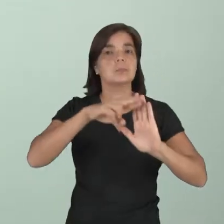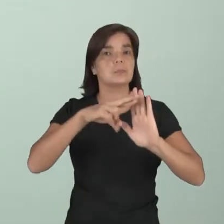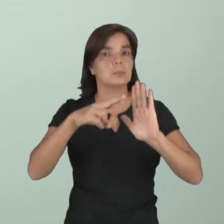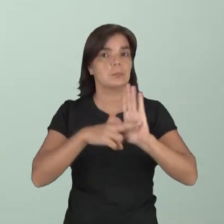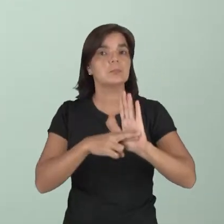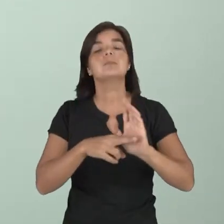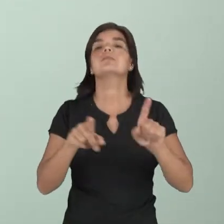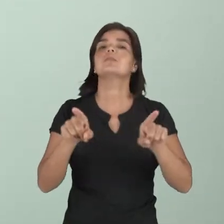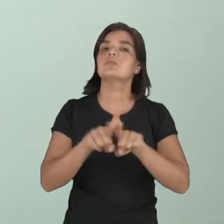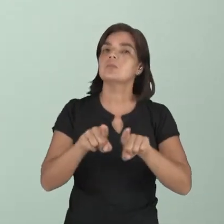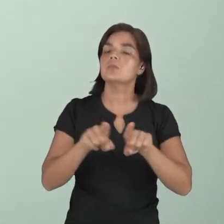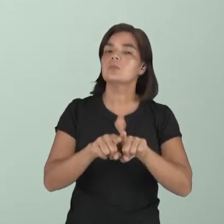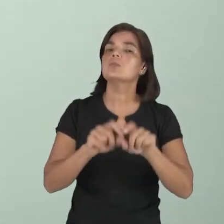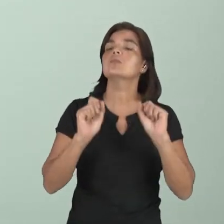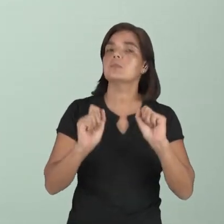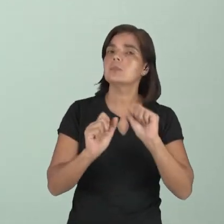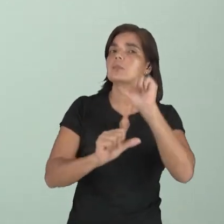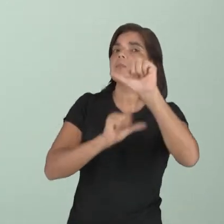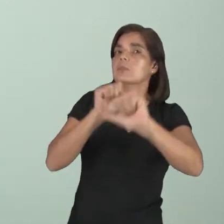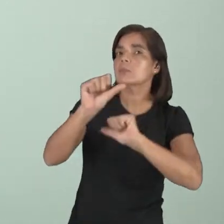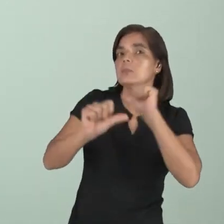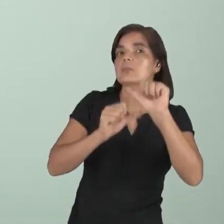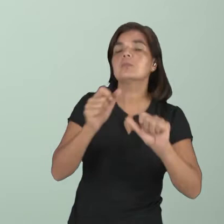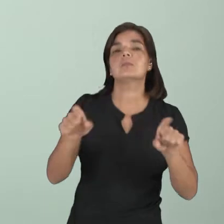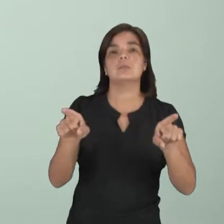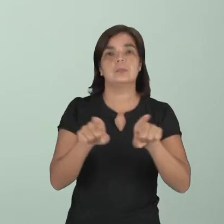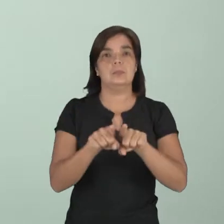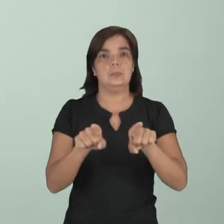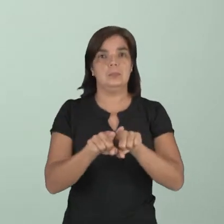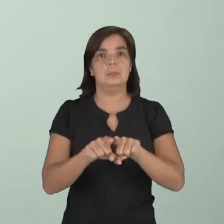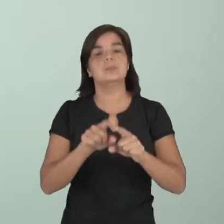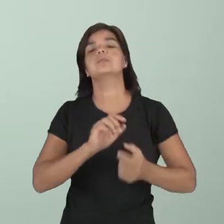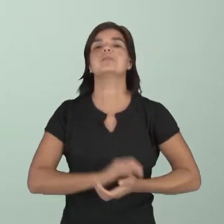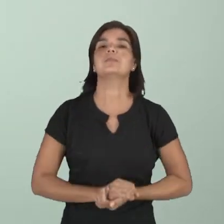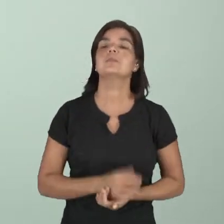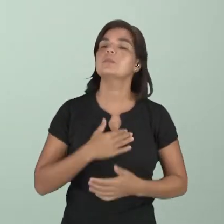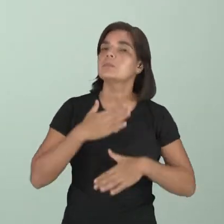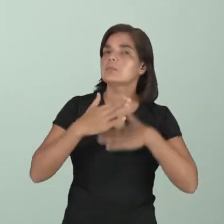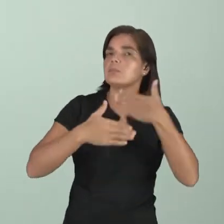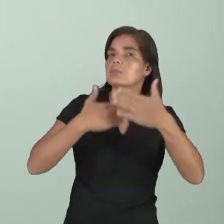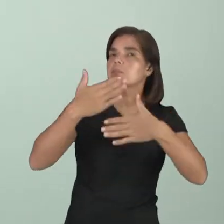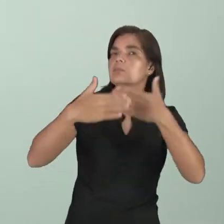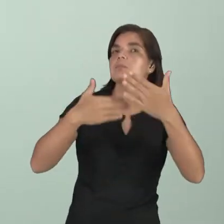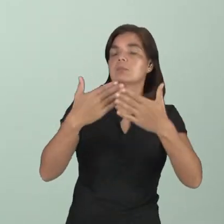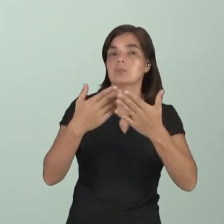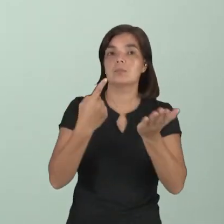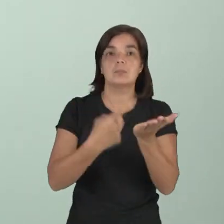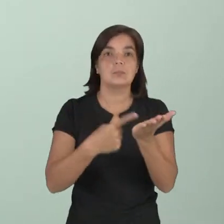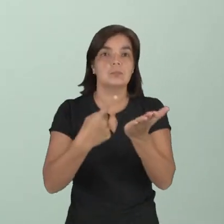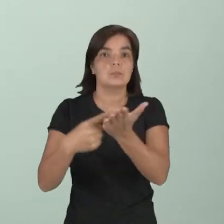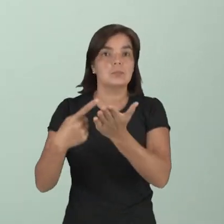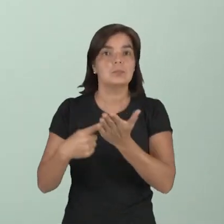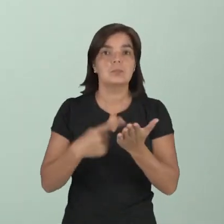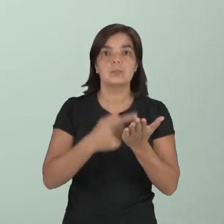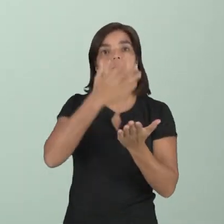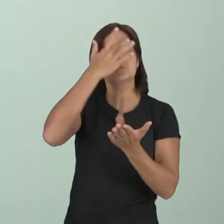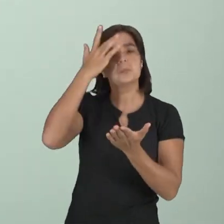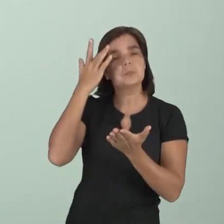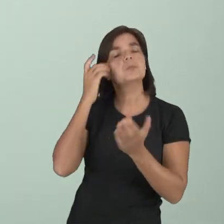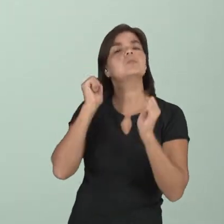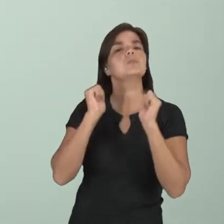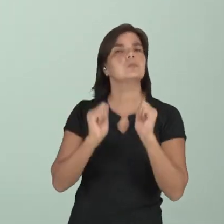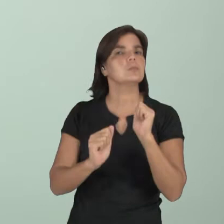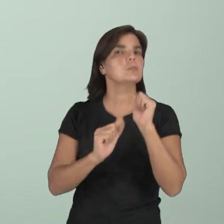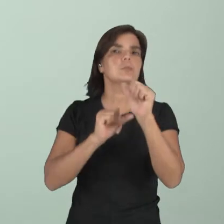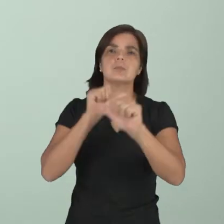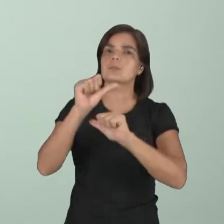Essas regras elas são flexíveis e elas são desenvolvidas através de acordo. As pessoas podem mudar a